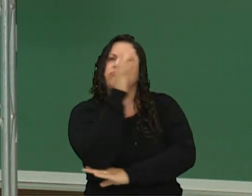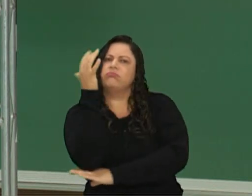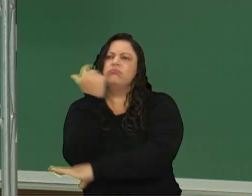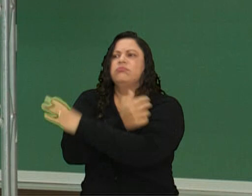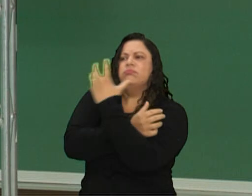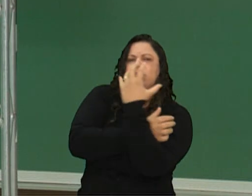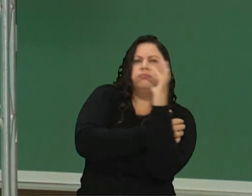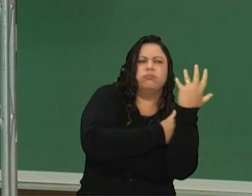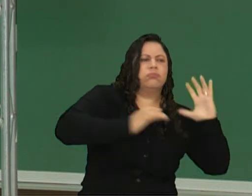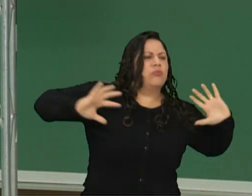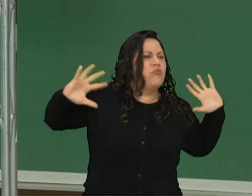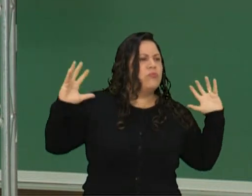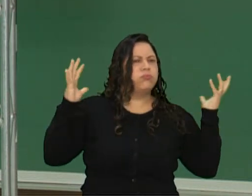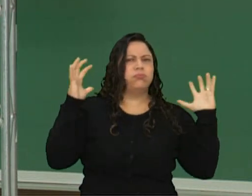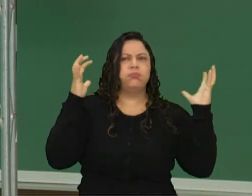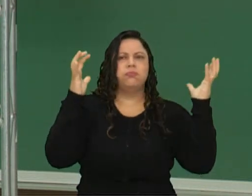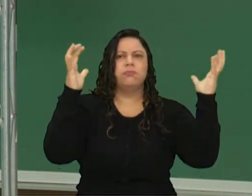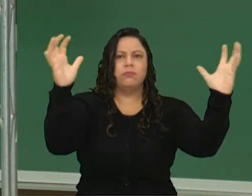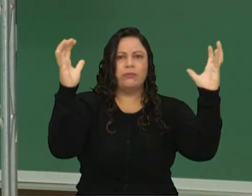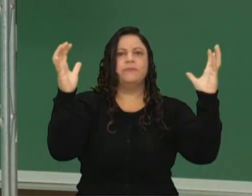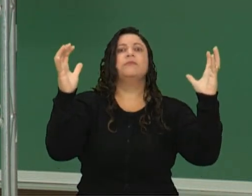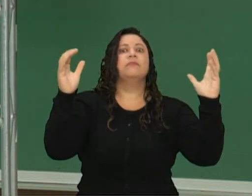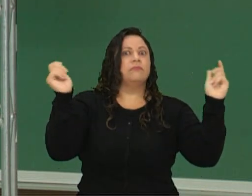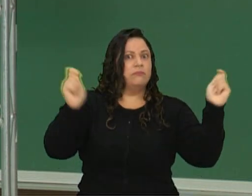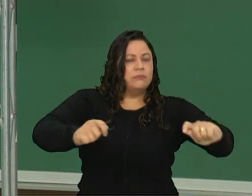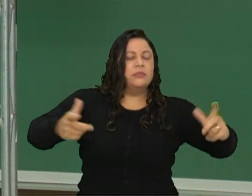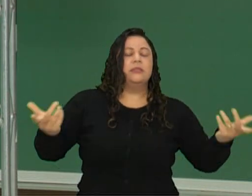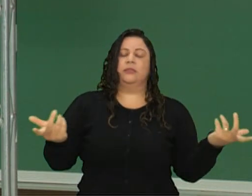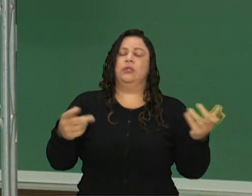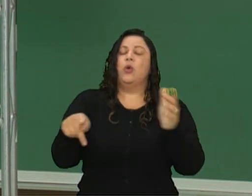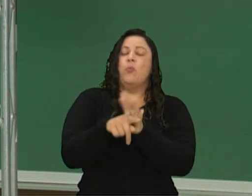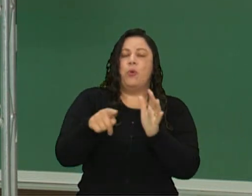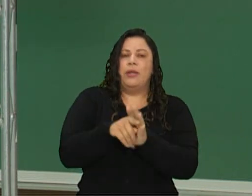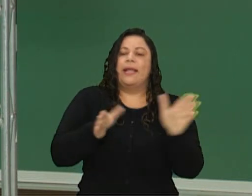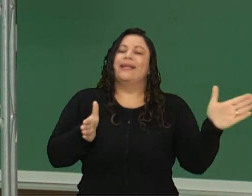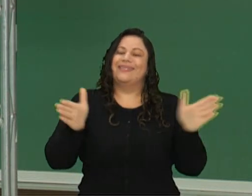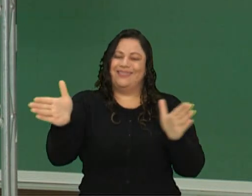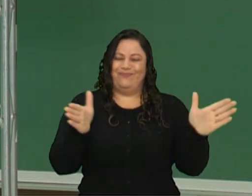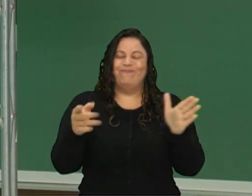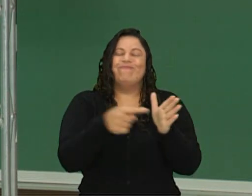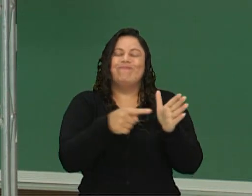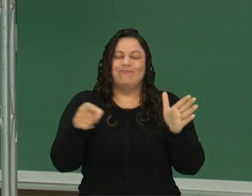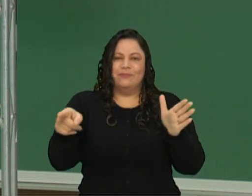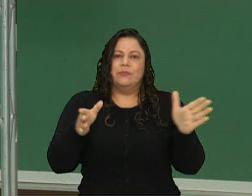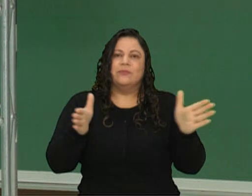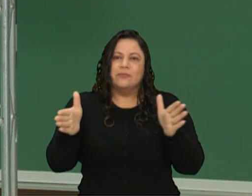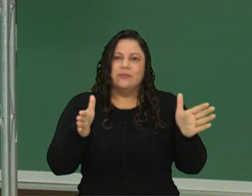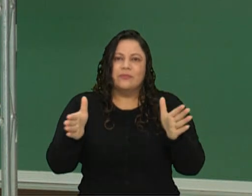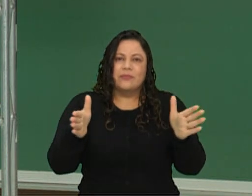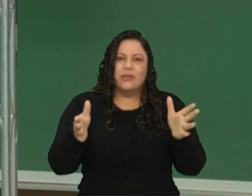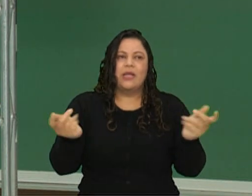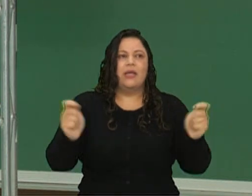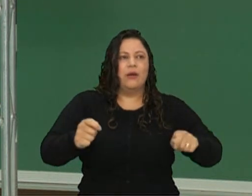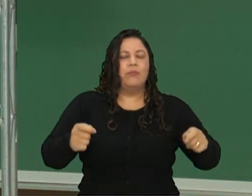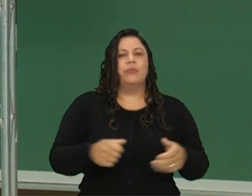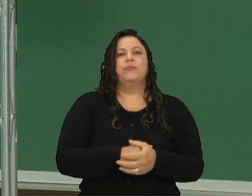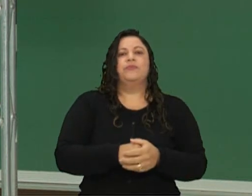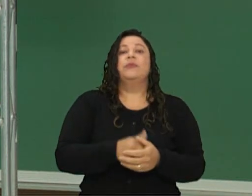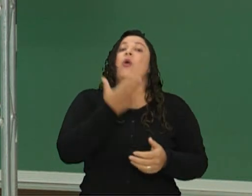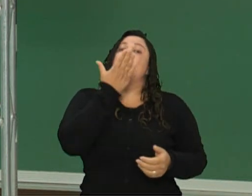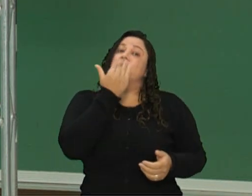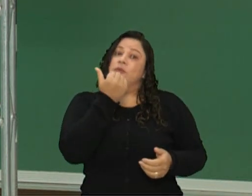terem também o pinhão, porque ele é sazonal, então tem a época do pinhão. Logo, eles comiam uma parte e tratavam